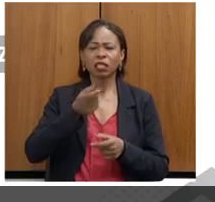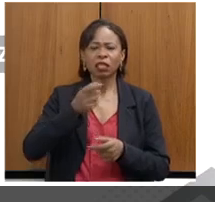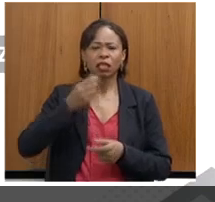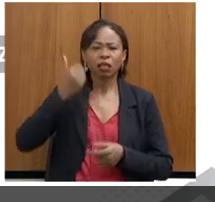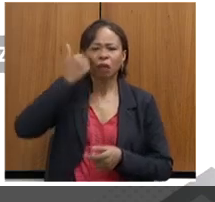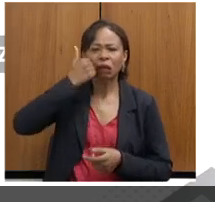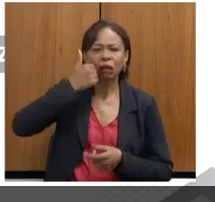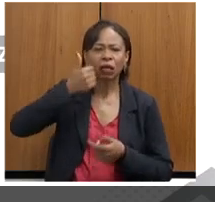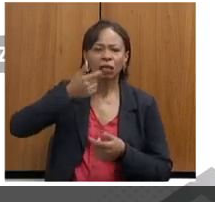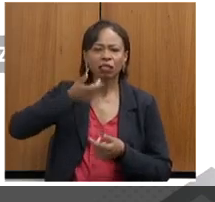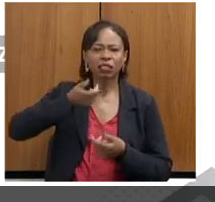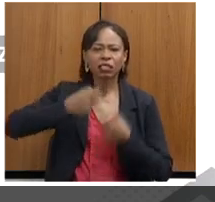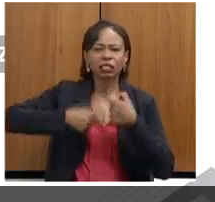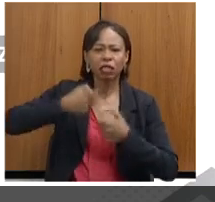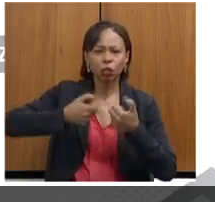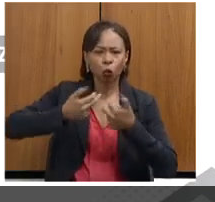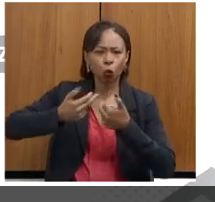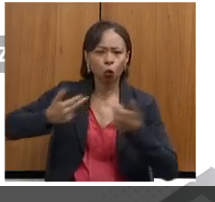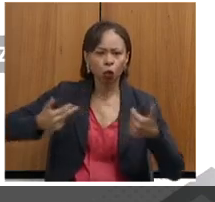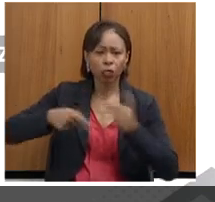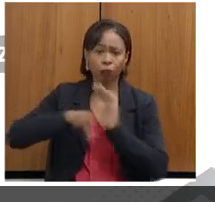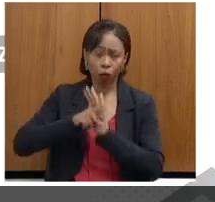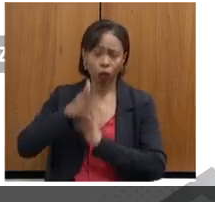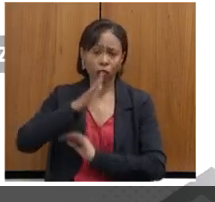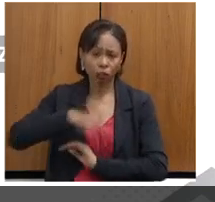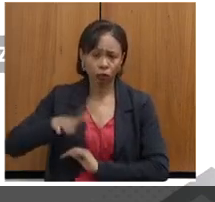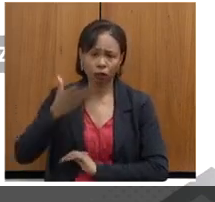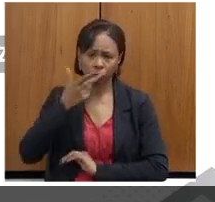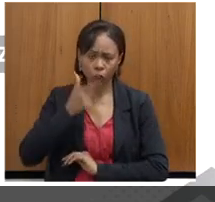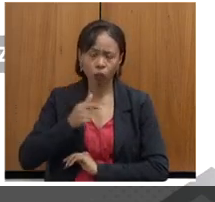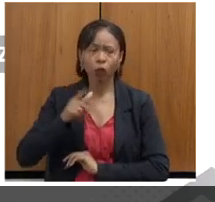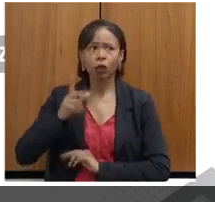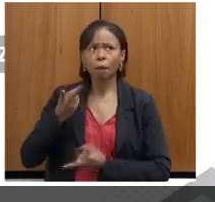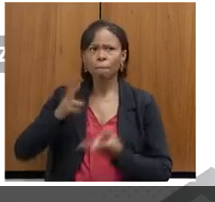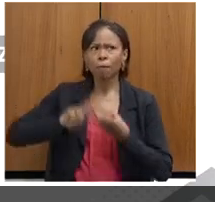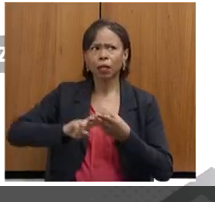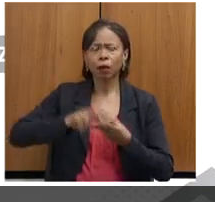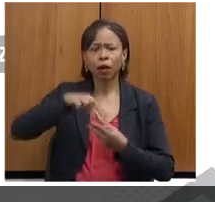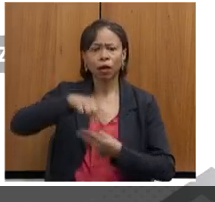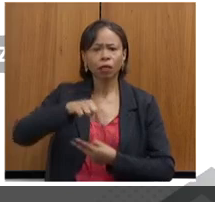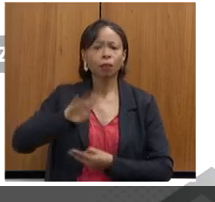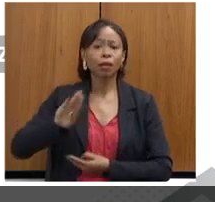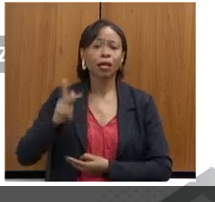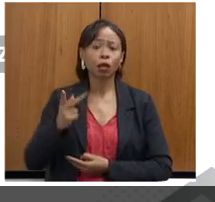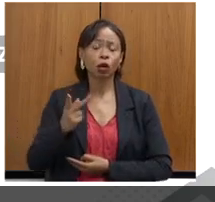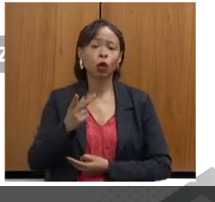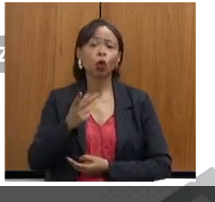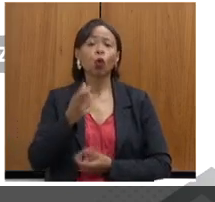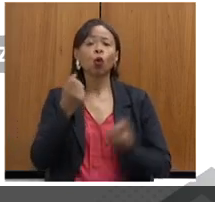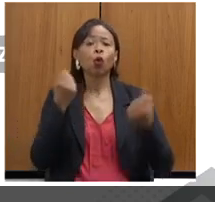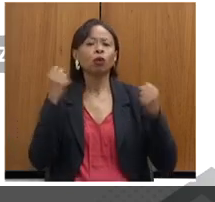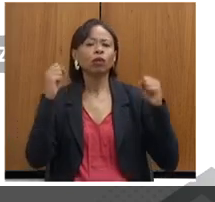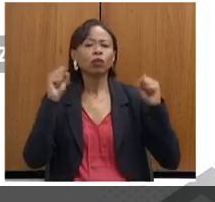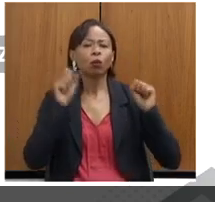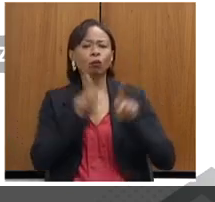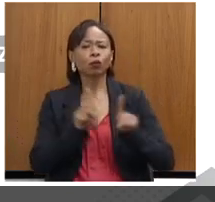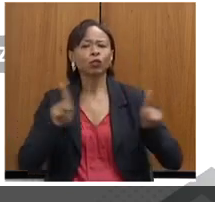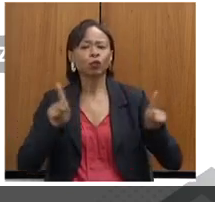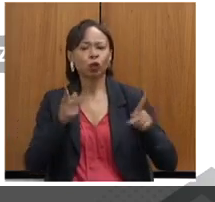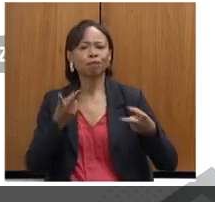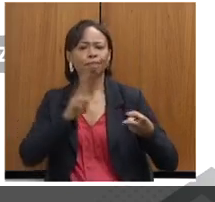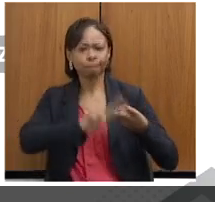novembro a prisão aí aqui em Belo Horizonte de um professor de educação física